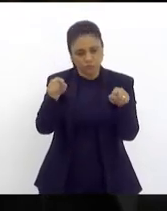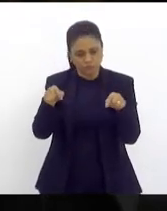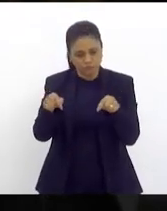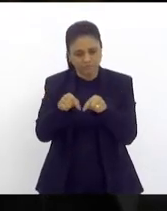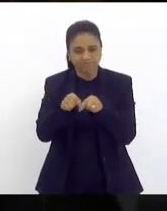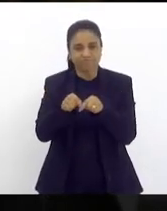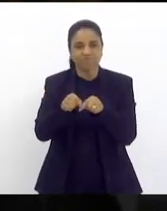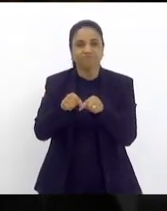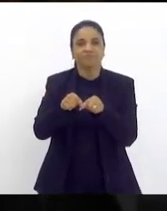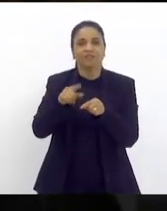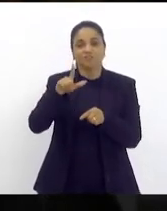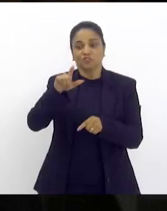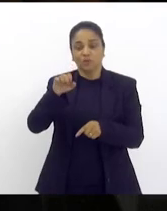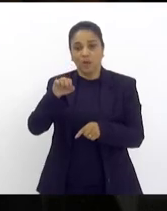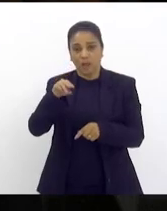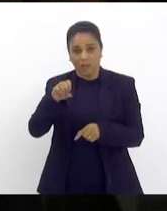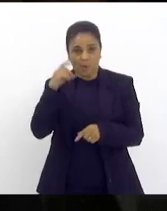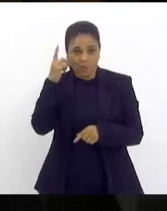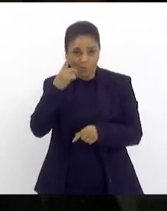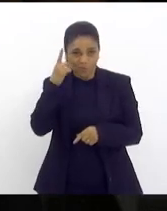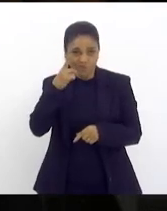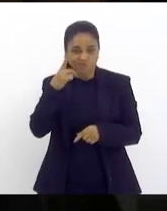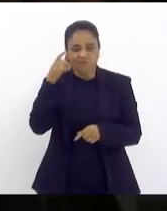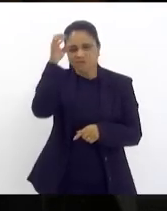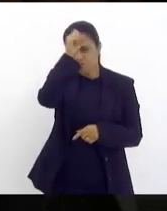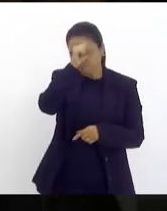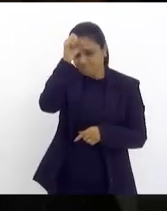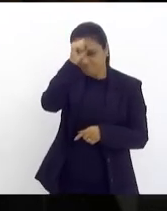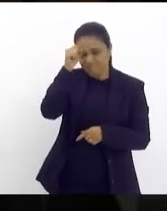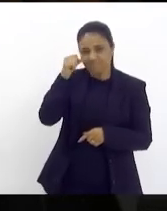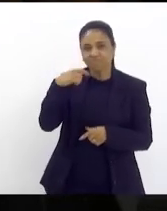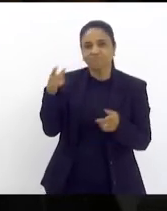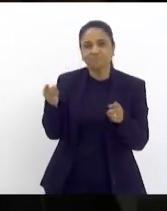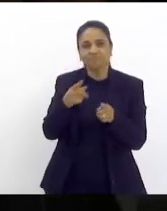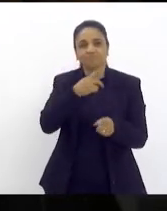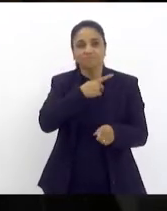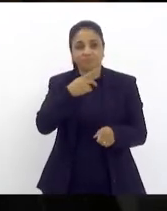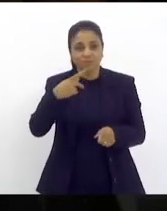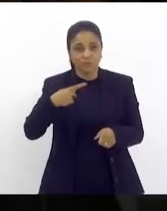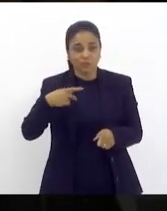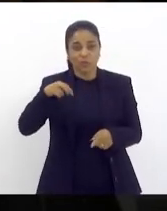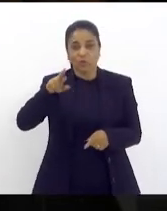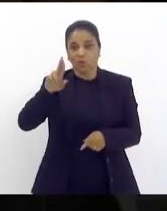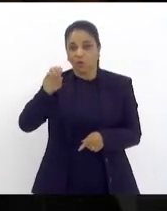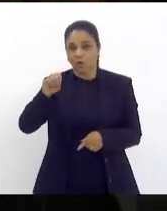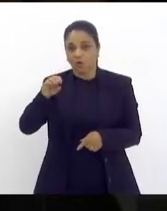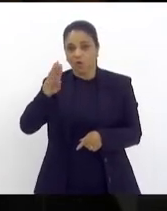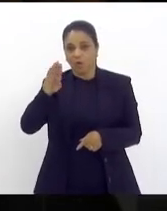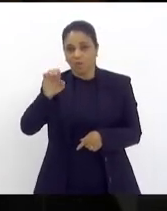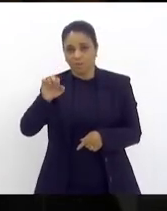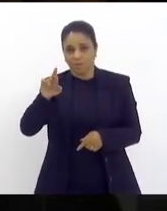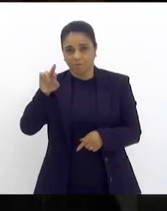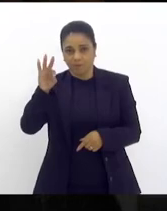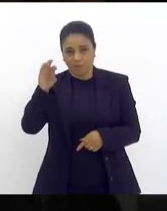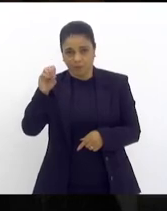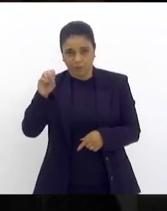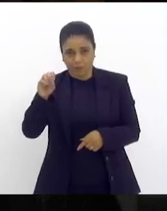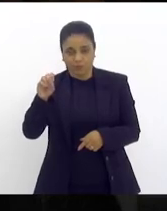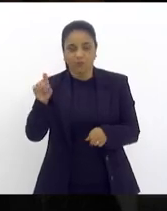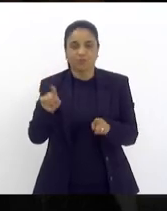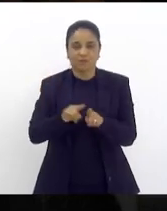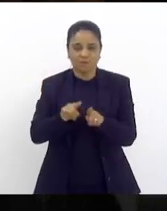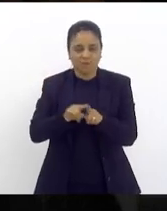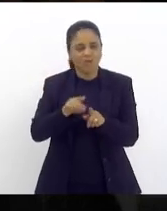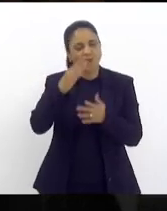escutar bem de perto, é um aprendizado. Queria saudar aqui o pastor Roberto Ribeiro, pai do homenageado, muito obrigado por